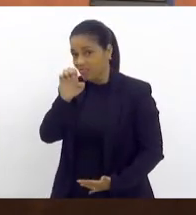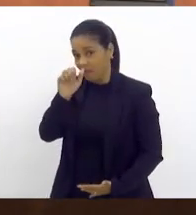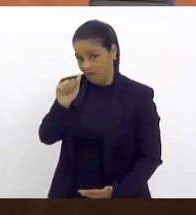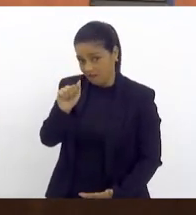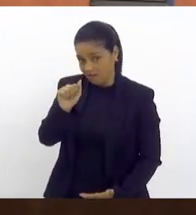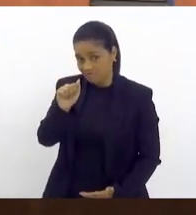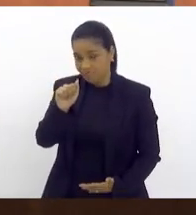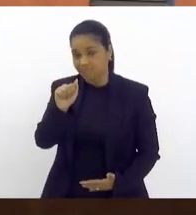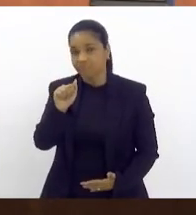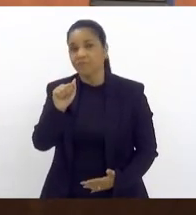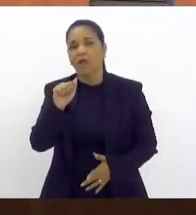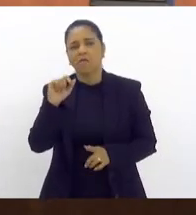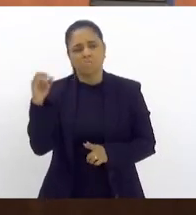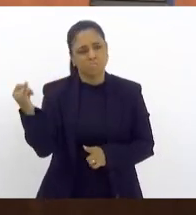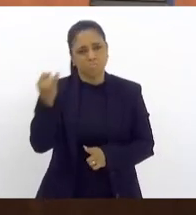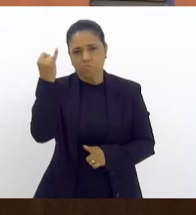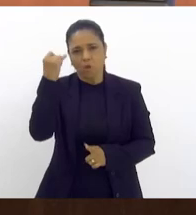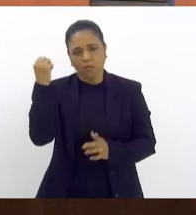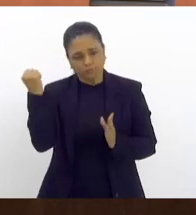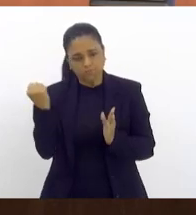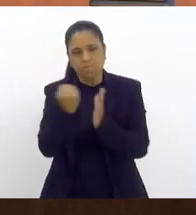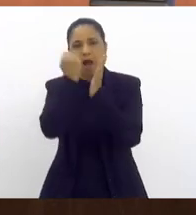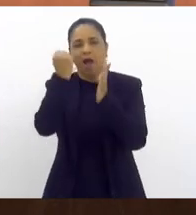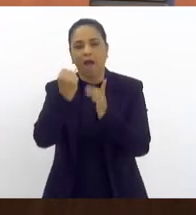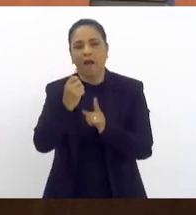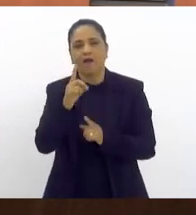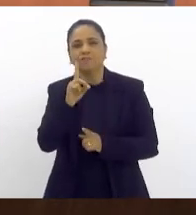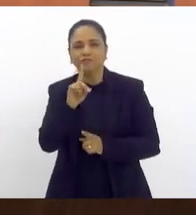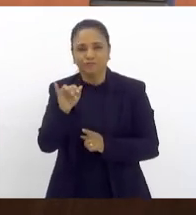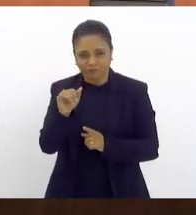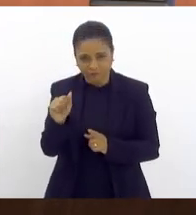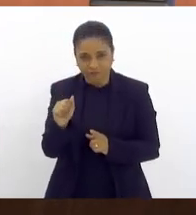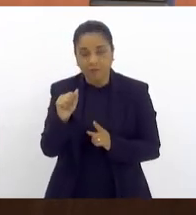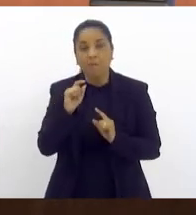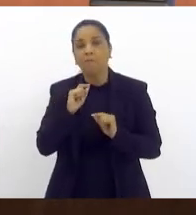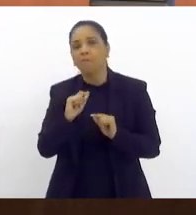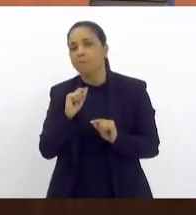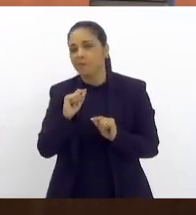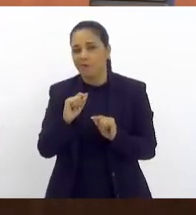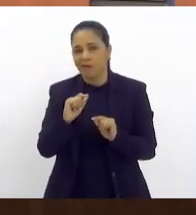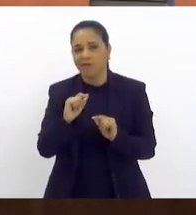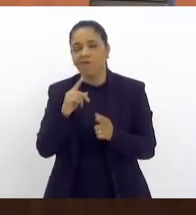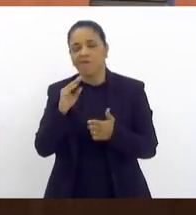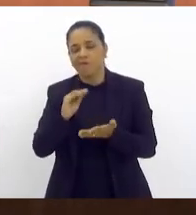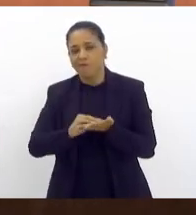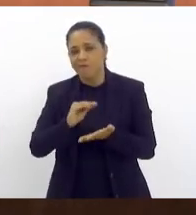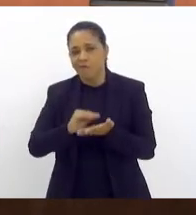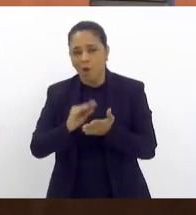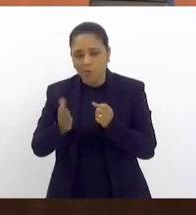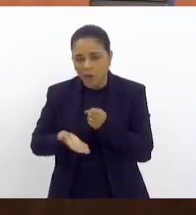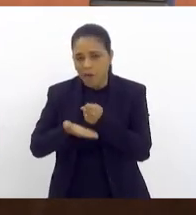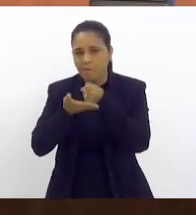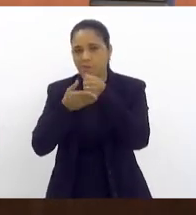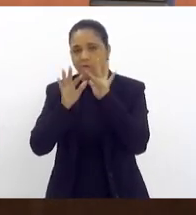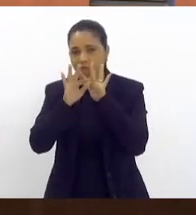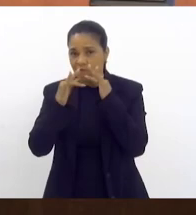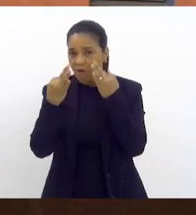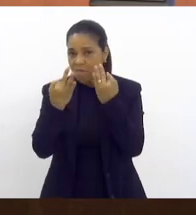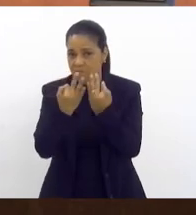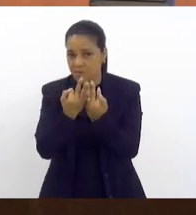muito importante essa data porque a gente sabe que ainda existem muitos tabus e falta de Apoio às famílias em especial